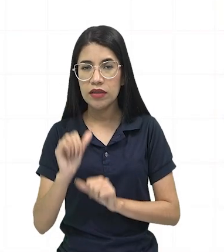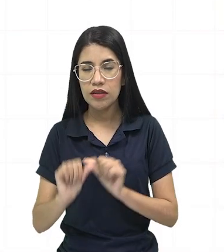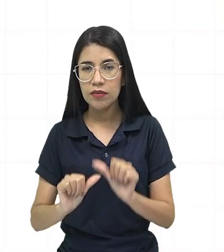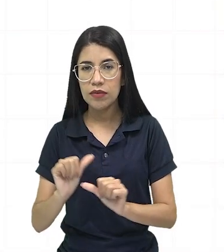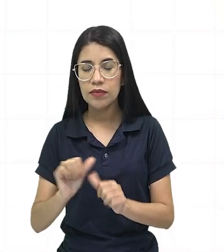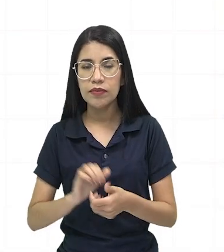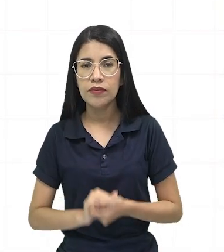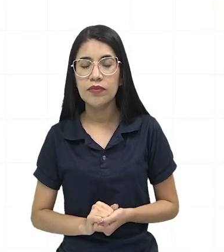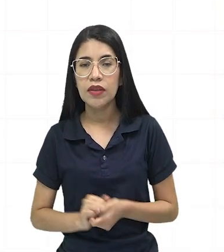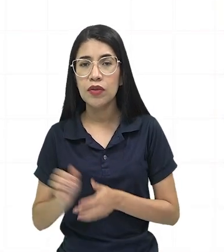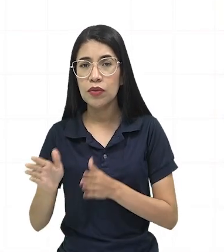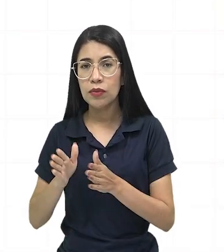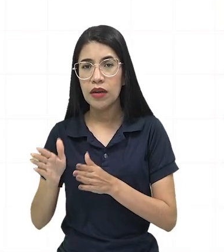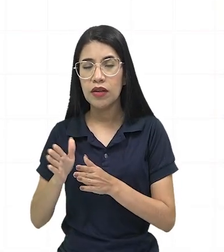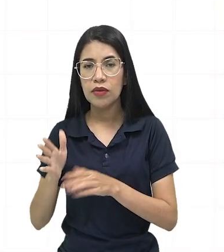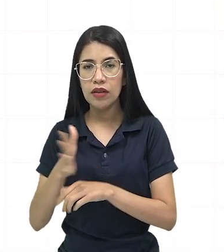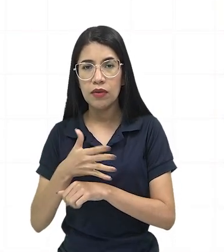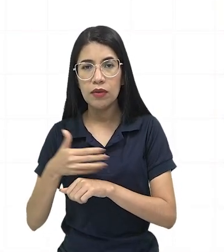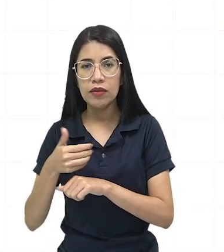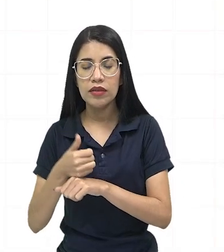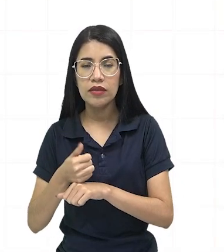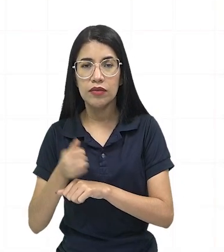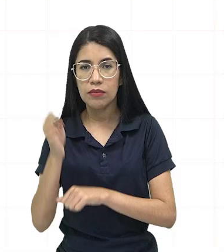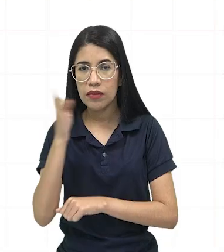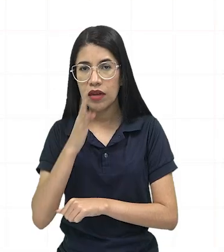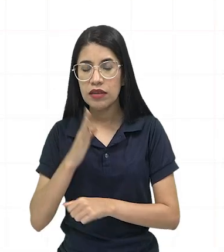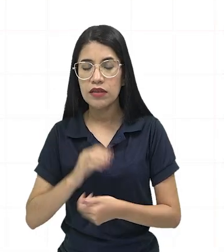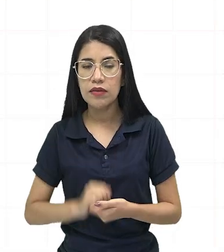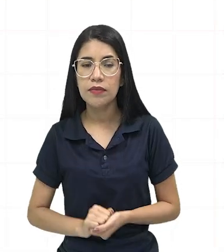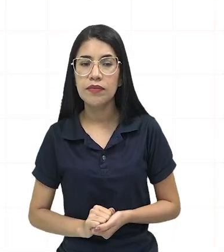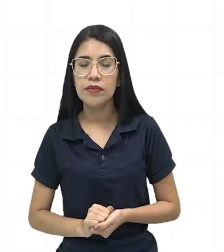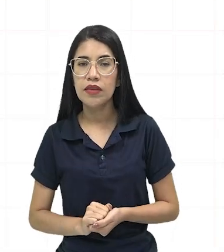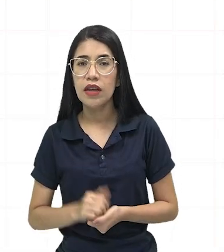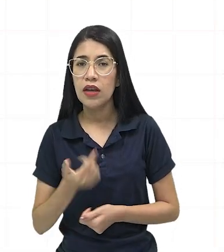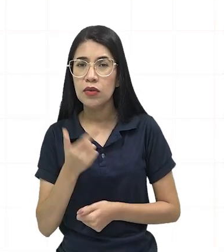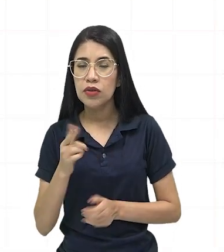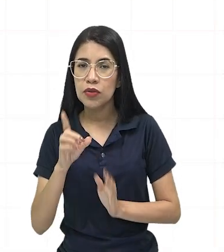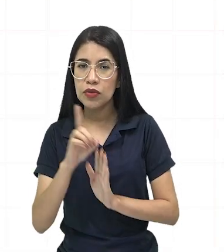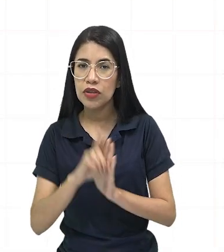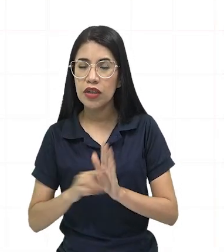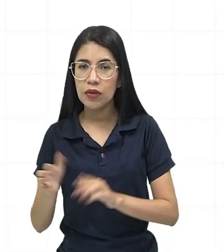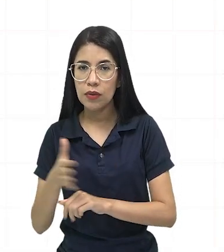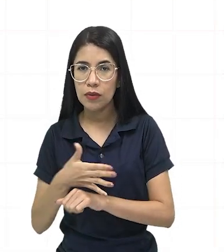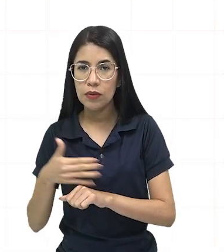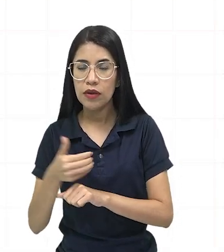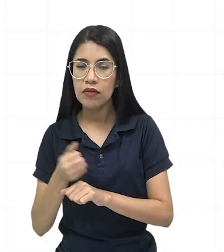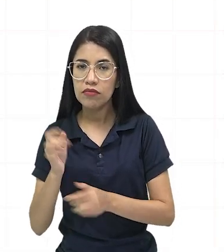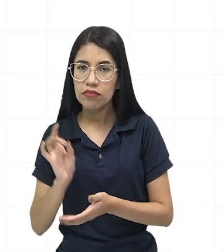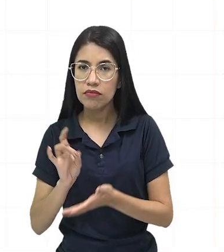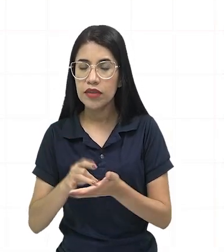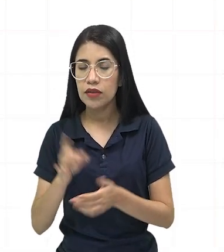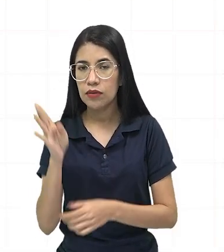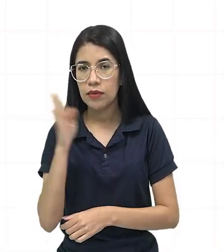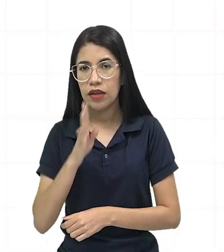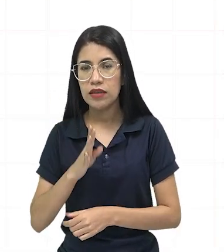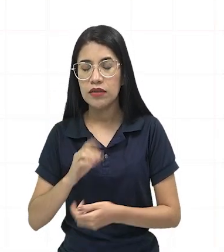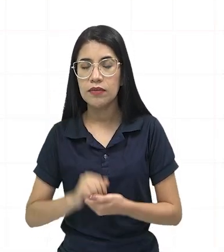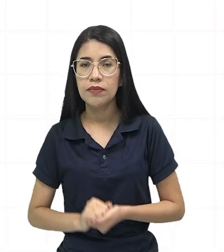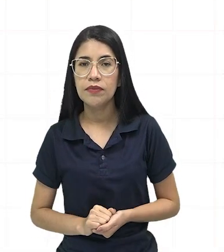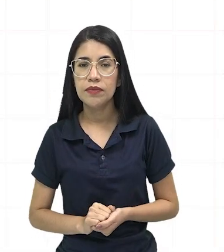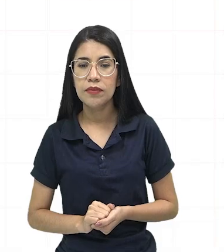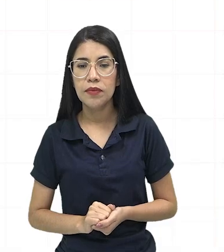lá. Brasil colonial. Não houve um direito colonial brasileiro,